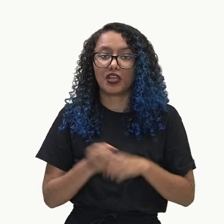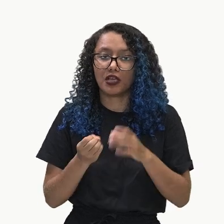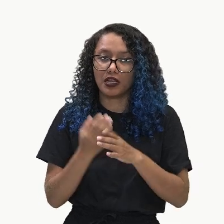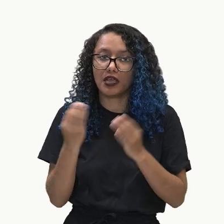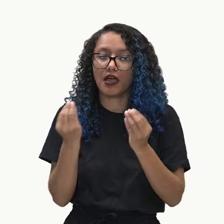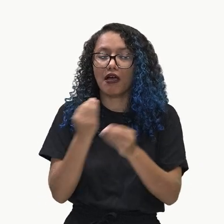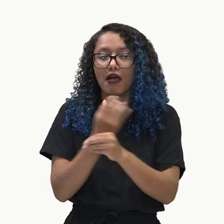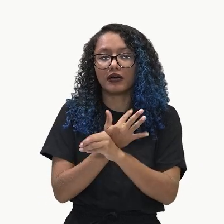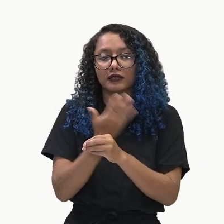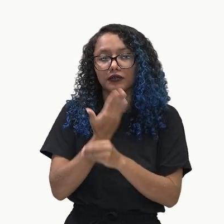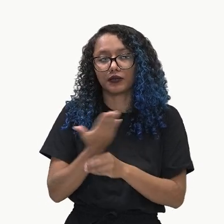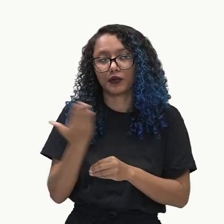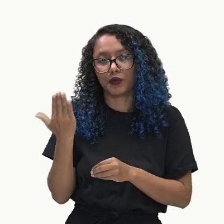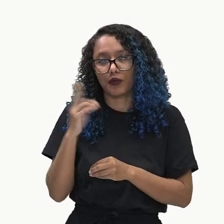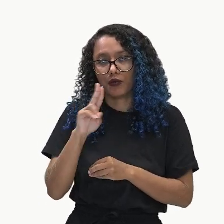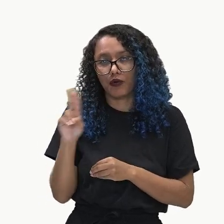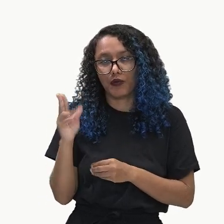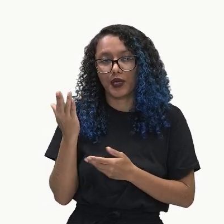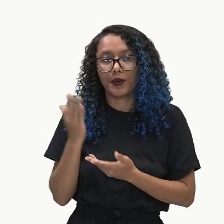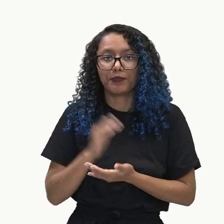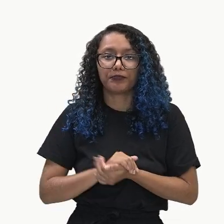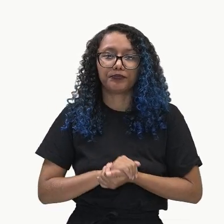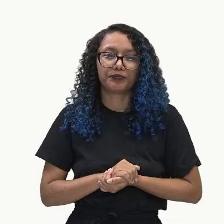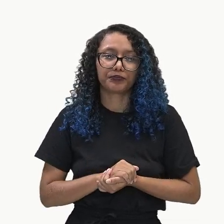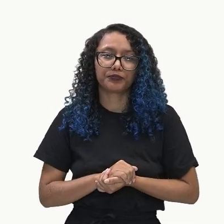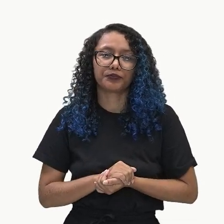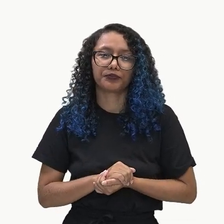ácido cianídrico.